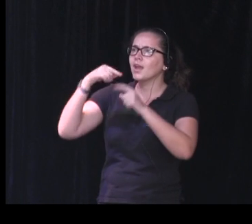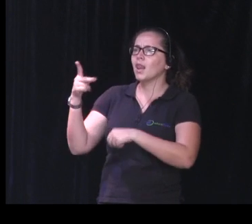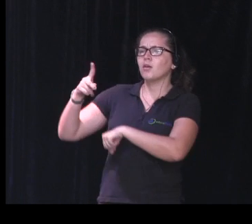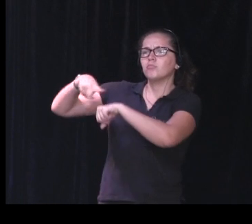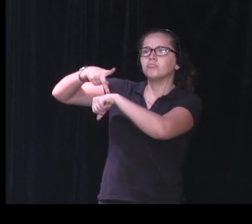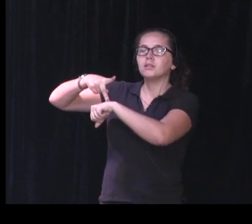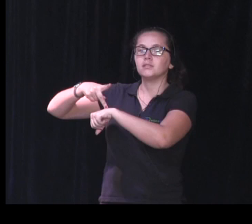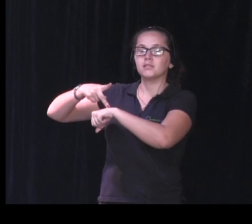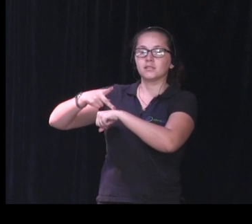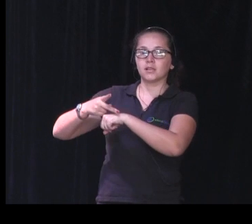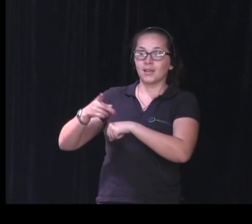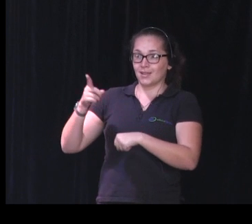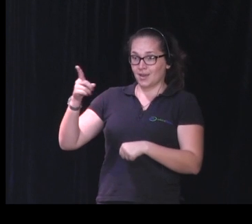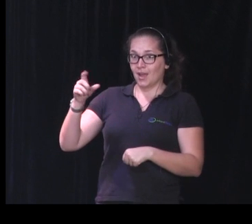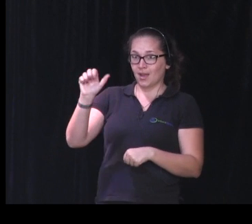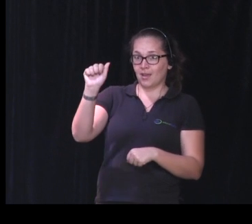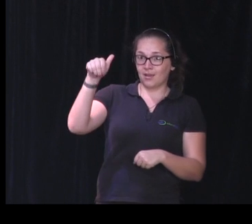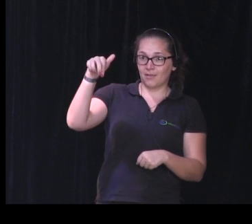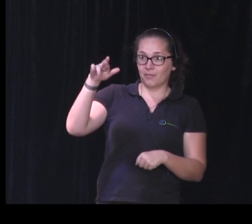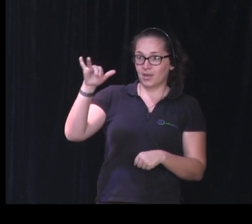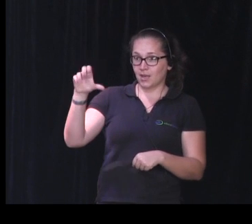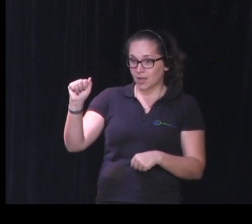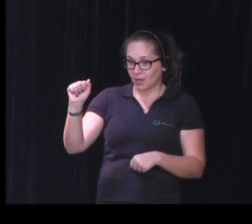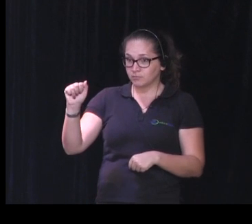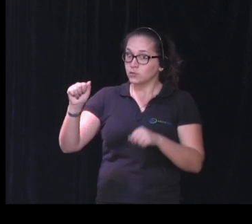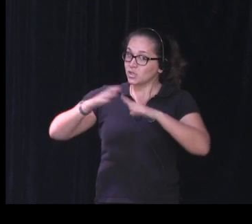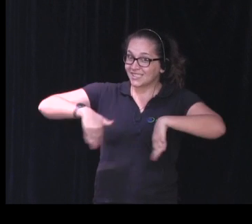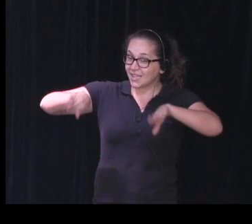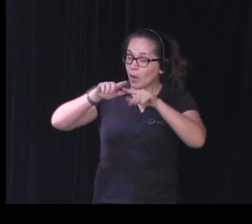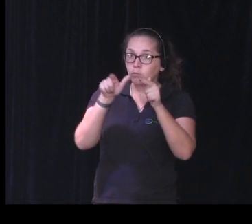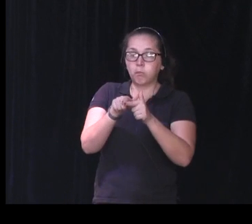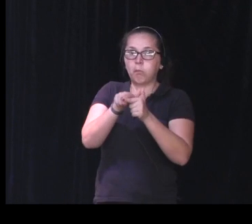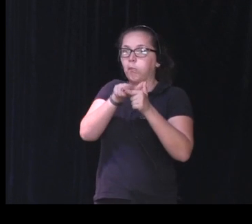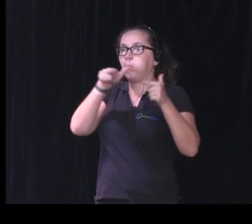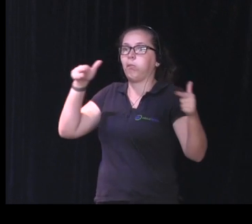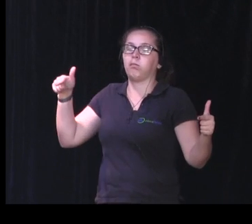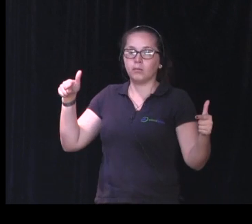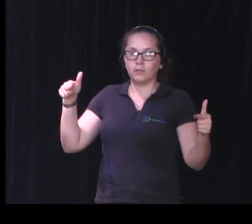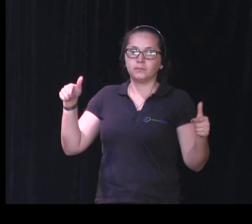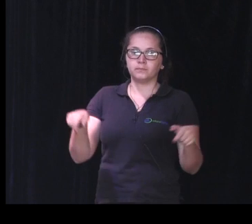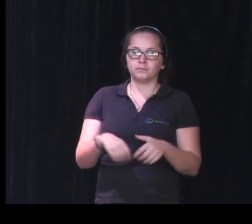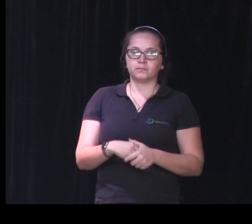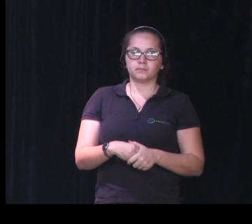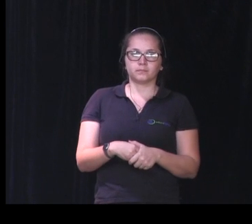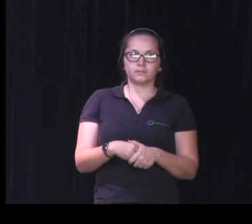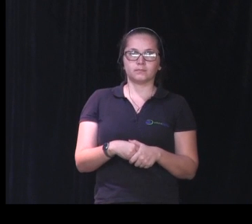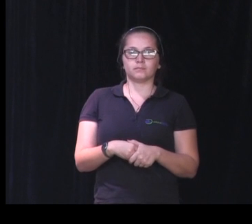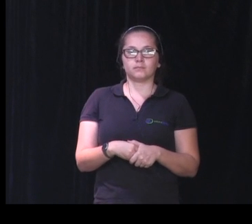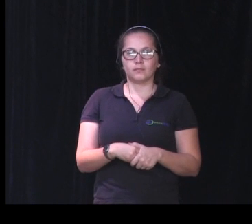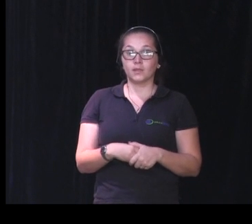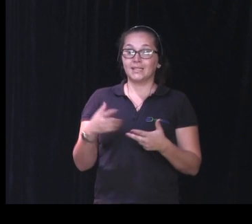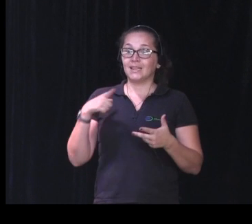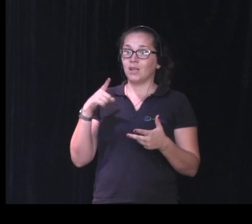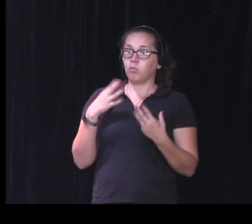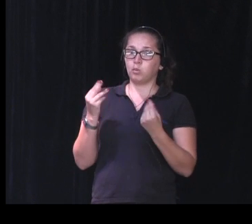Apesar de ter a ideia de que o país e a América no geral é muito grande,